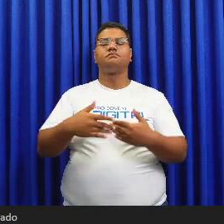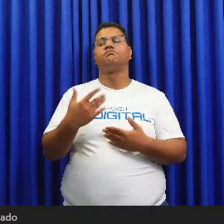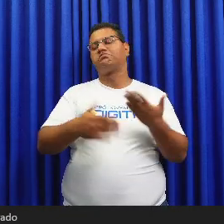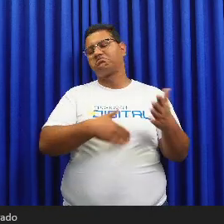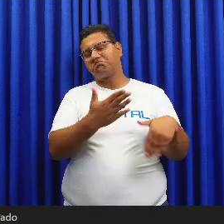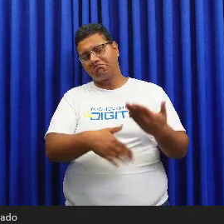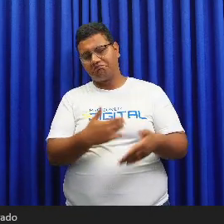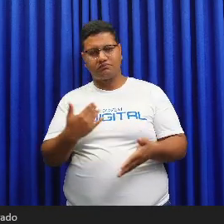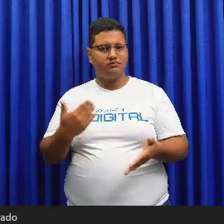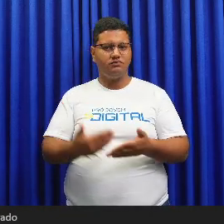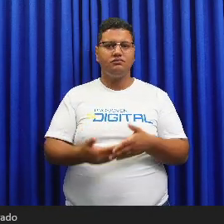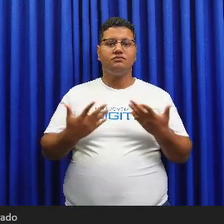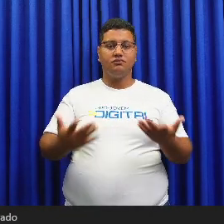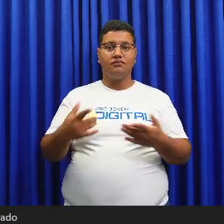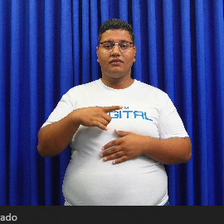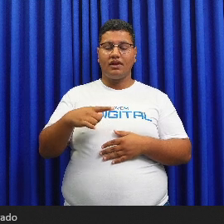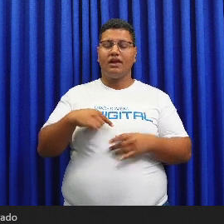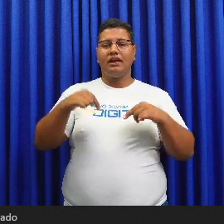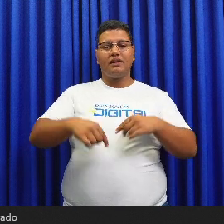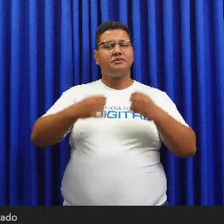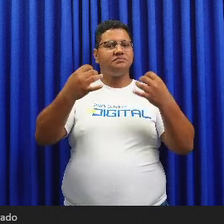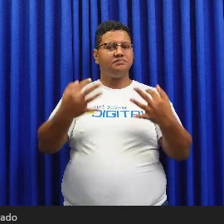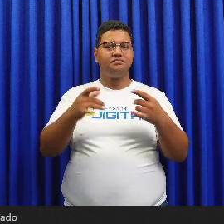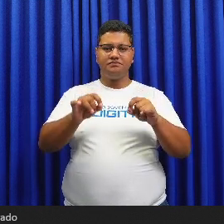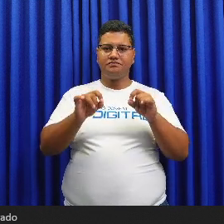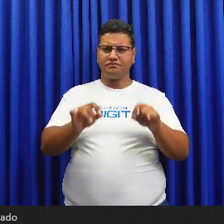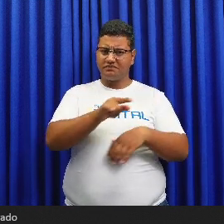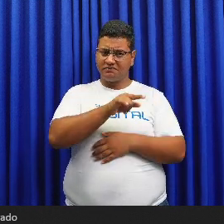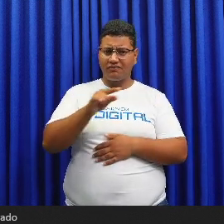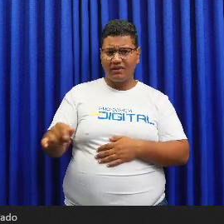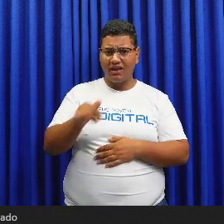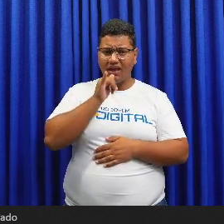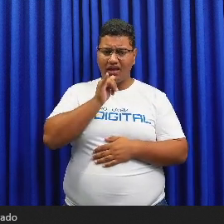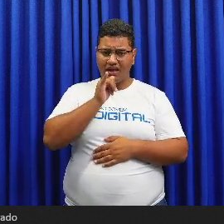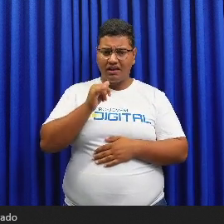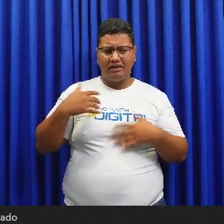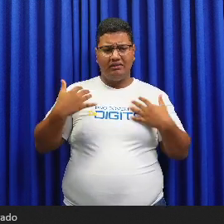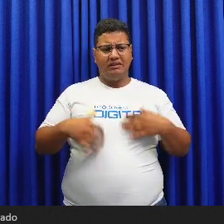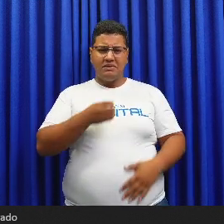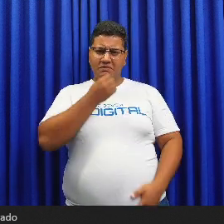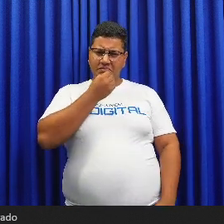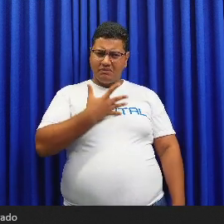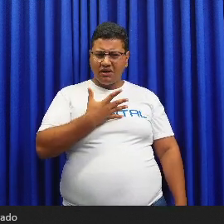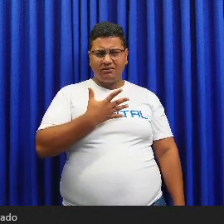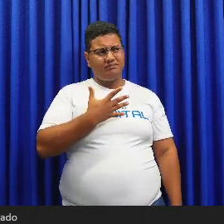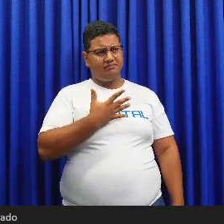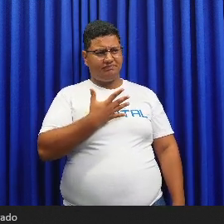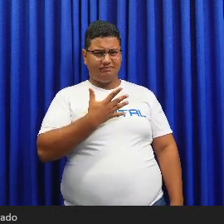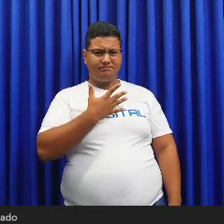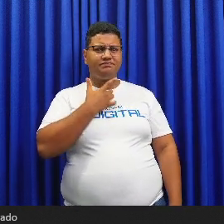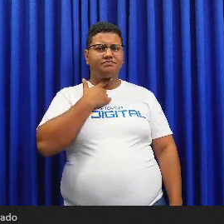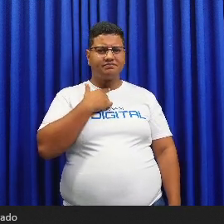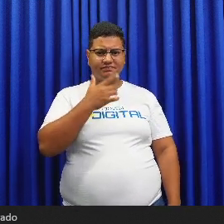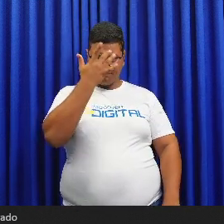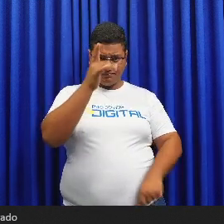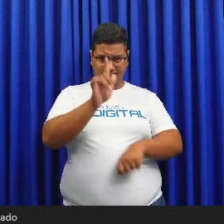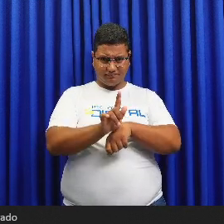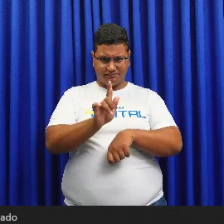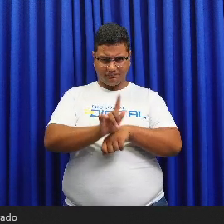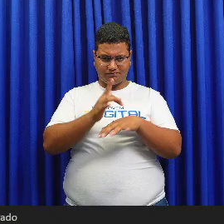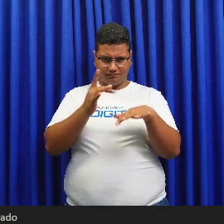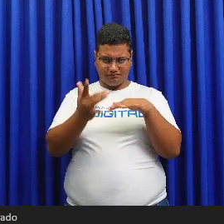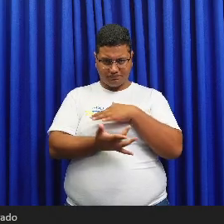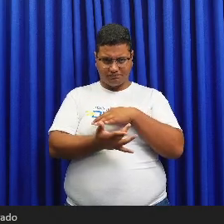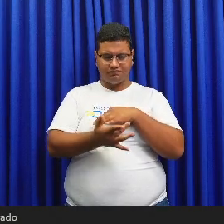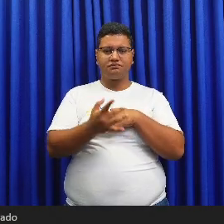por aí vai. E aqui basicamente é isso, você não vai ficar contando com a boa vontade do seu gestor de rede